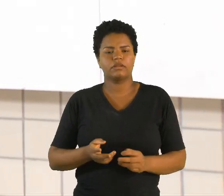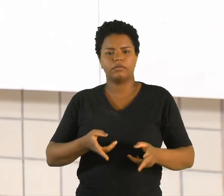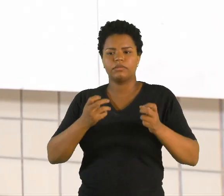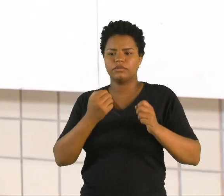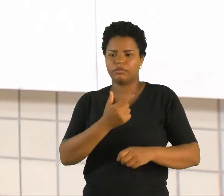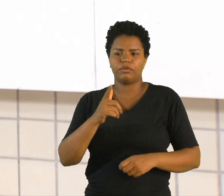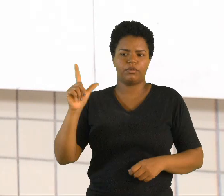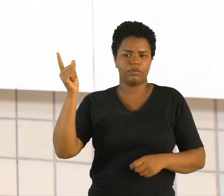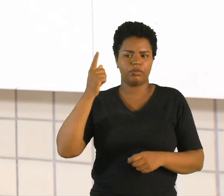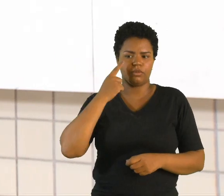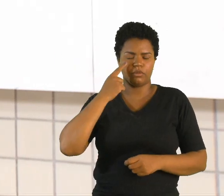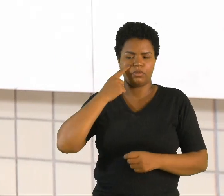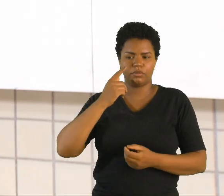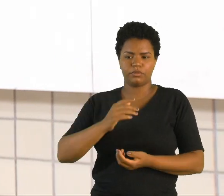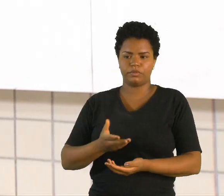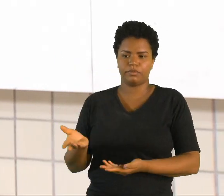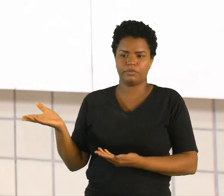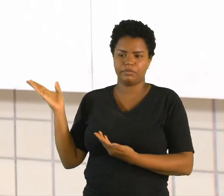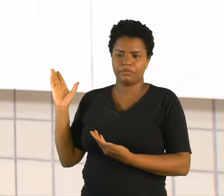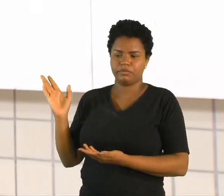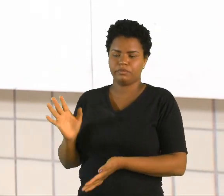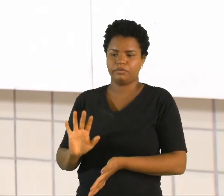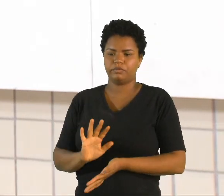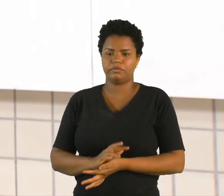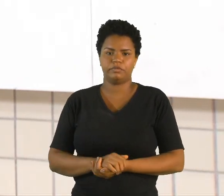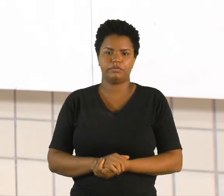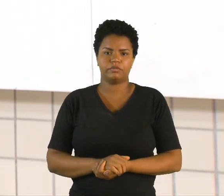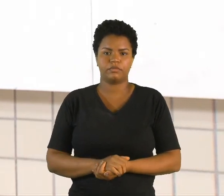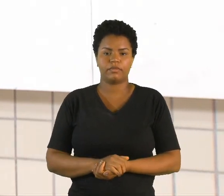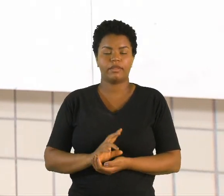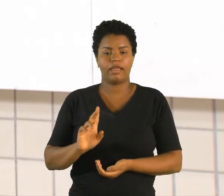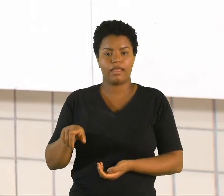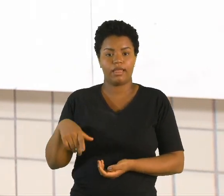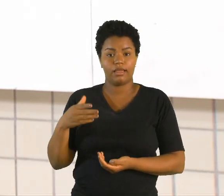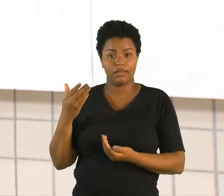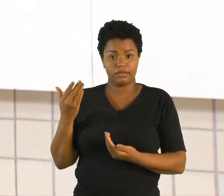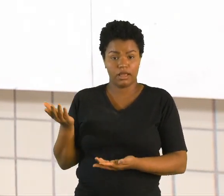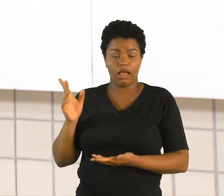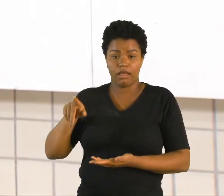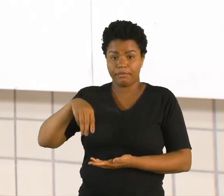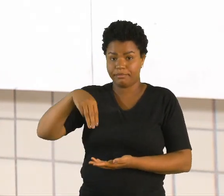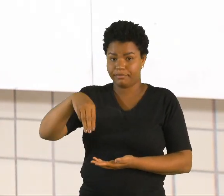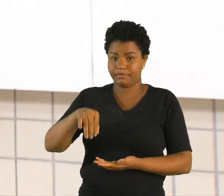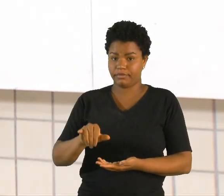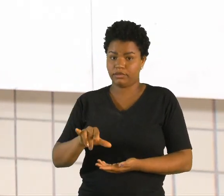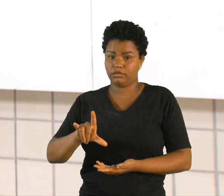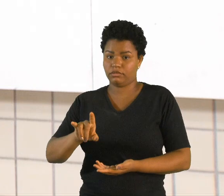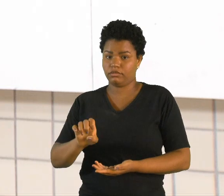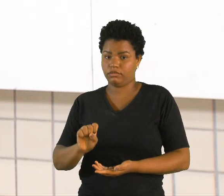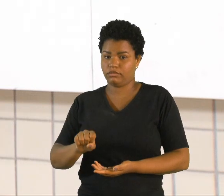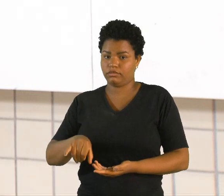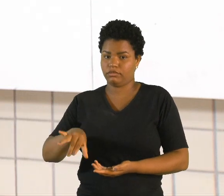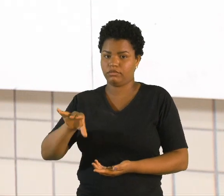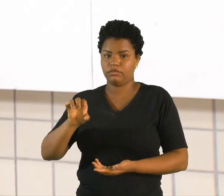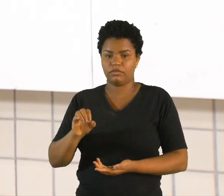ó. Esse aqui é o milésimo. Olha só,